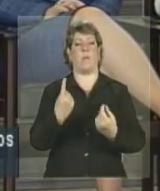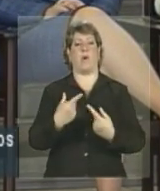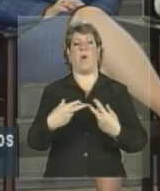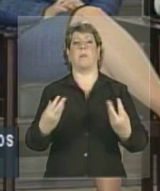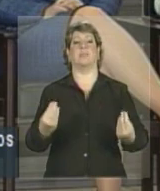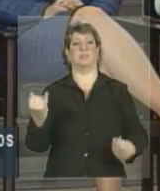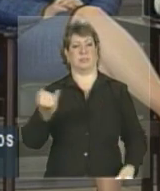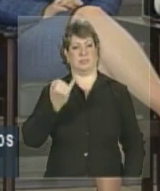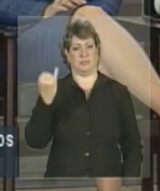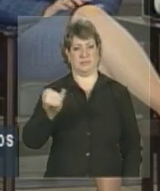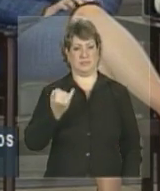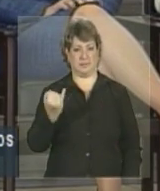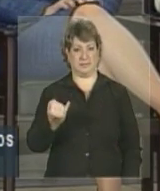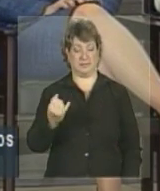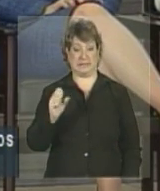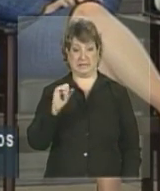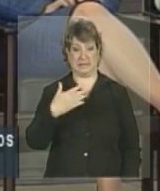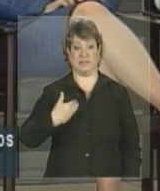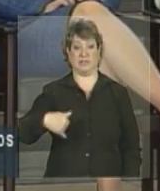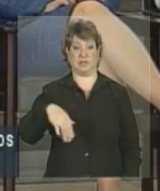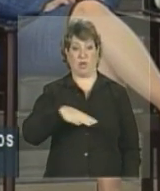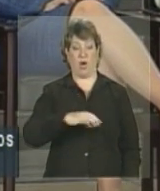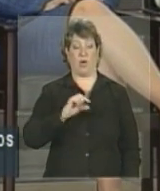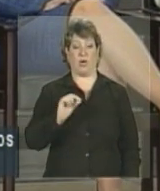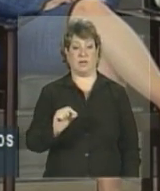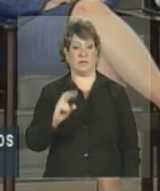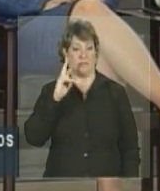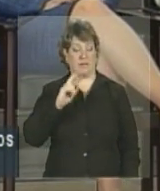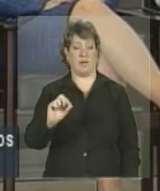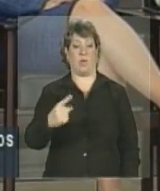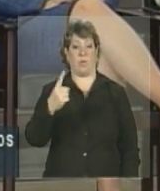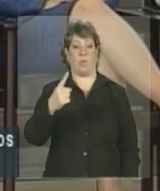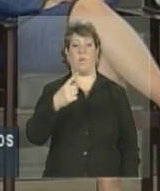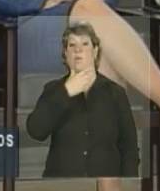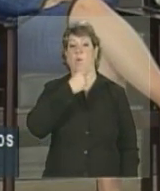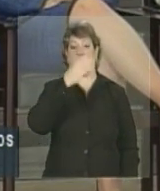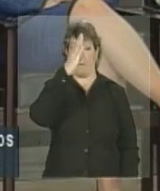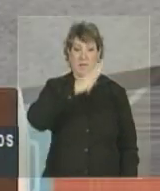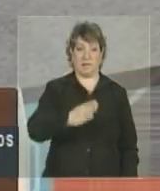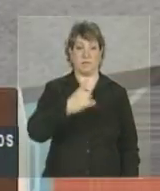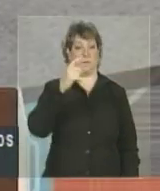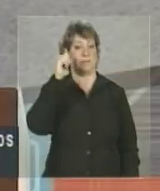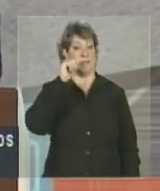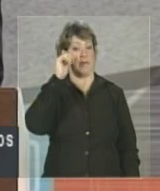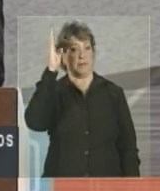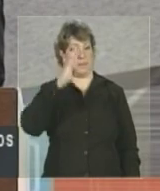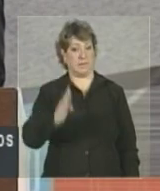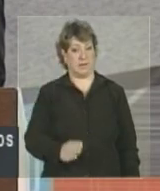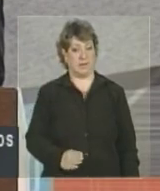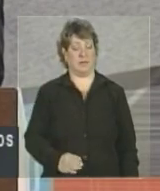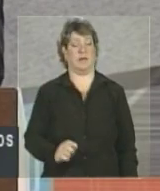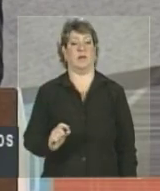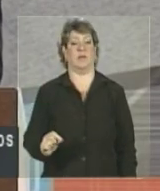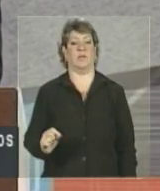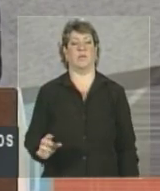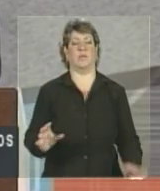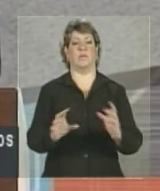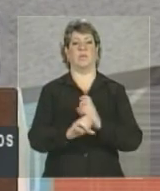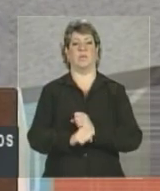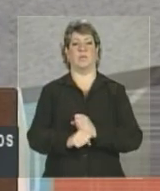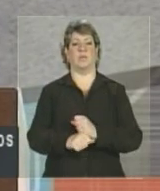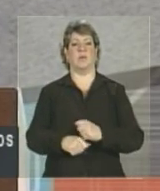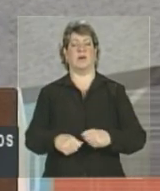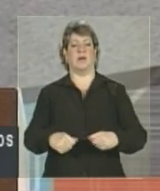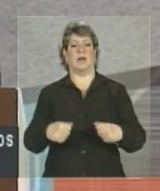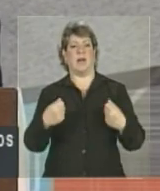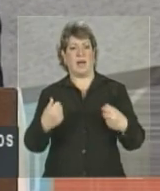importante. Se considerarmos que um brasileiro, uma brasileira, chegam a gastar até 4 horas por